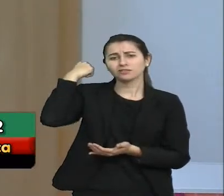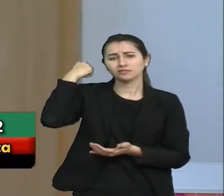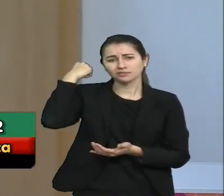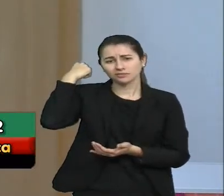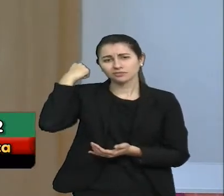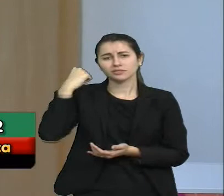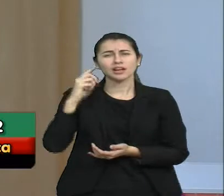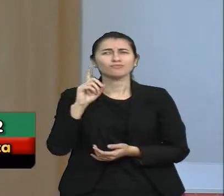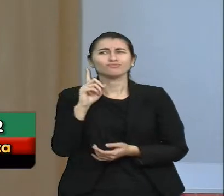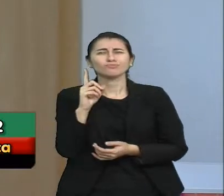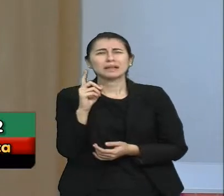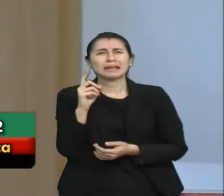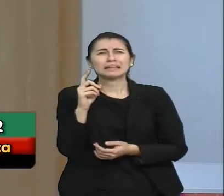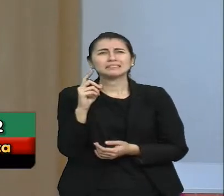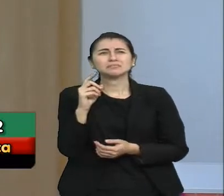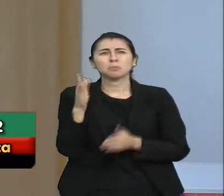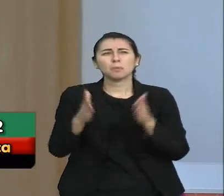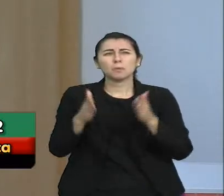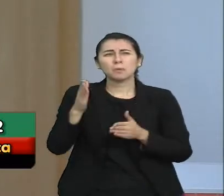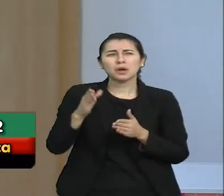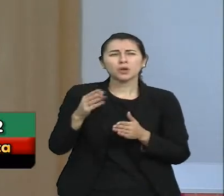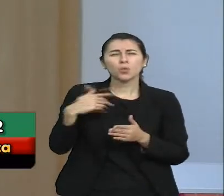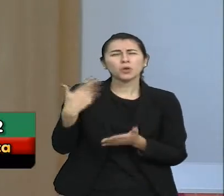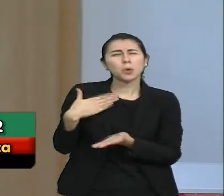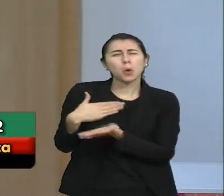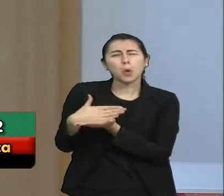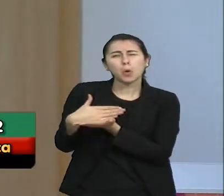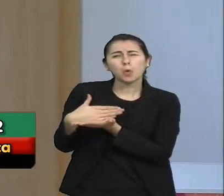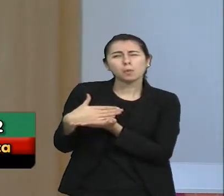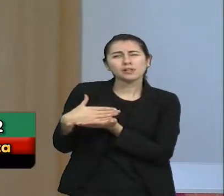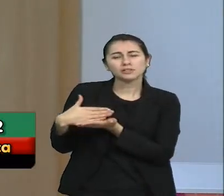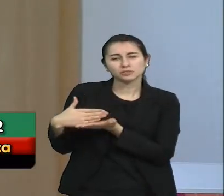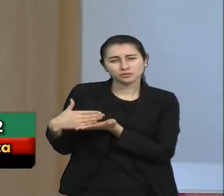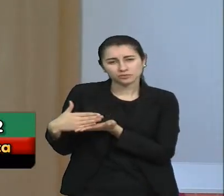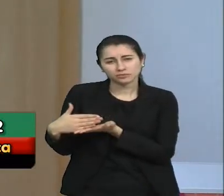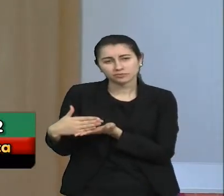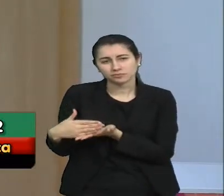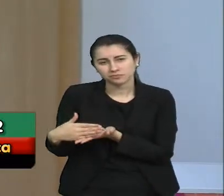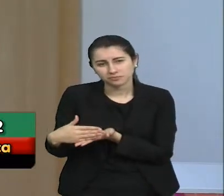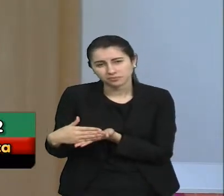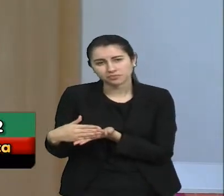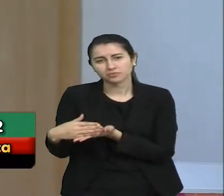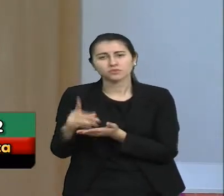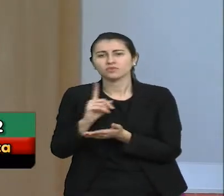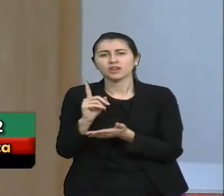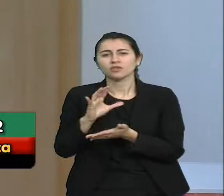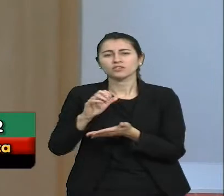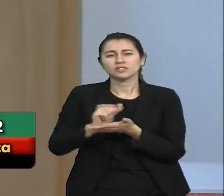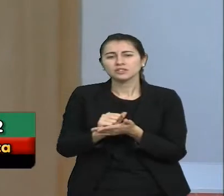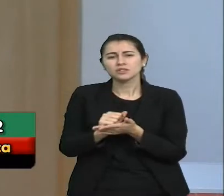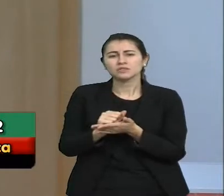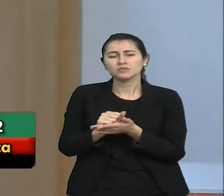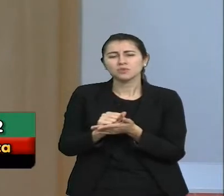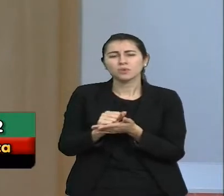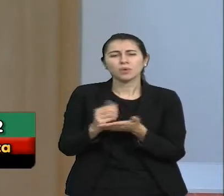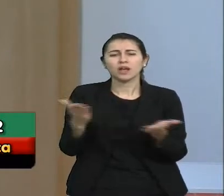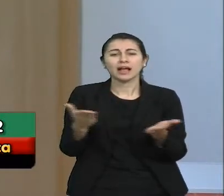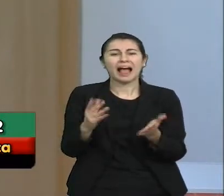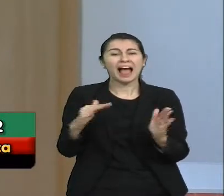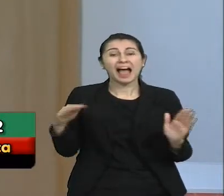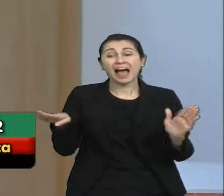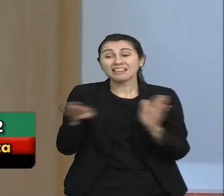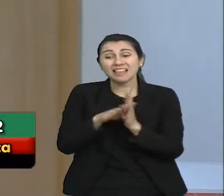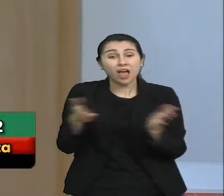quando começou a escravatura. Não tem. Não tem um registro exato. Porque até hoje não parou.